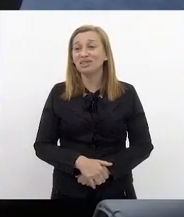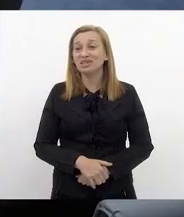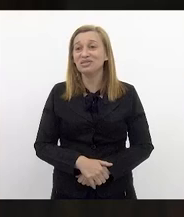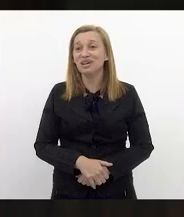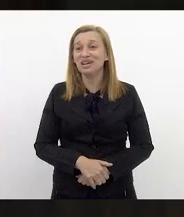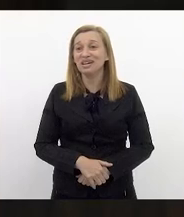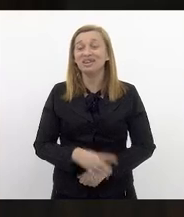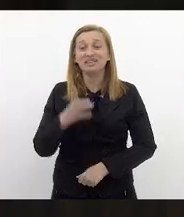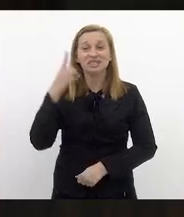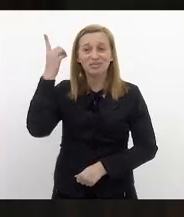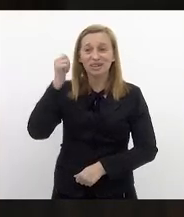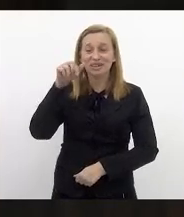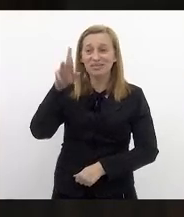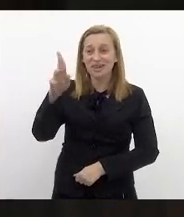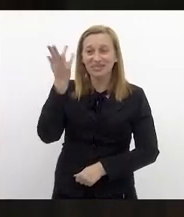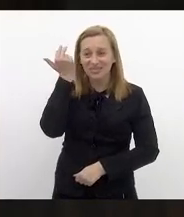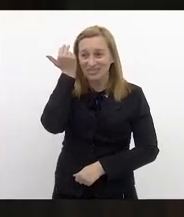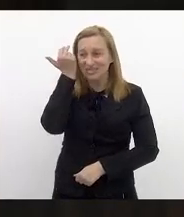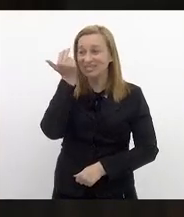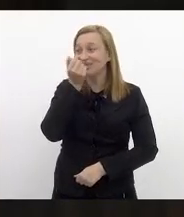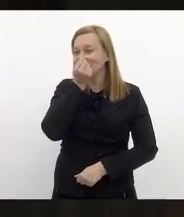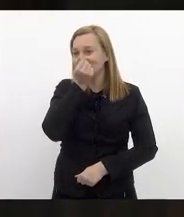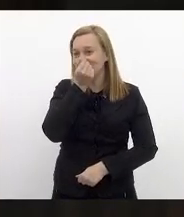Deputado Eliomar Coelho.